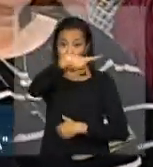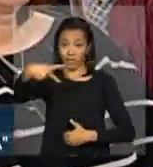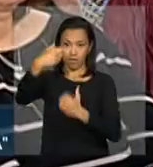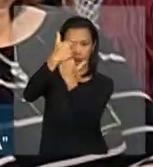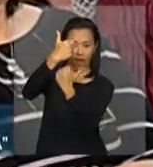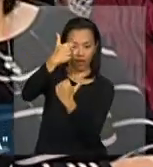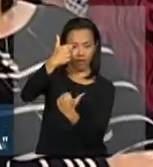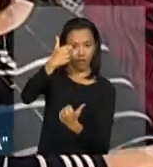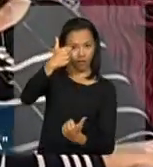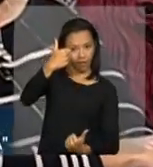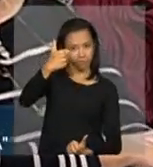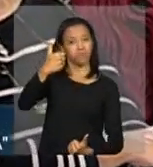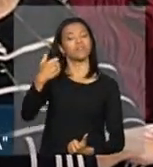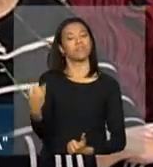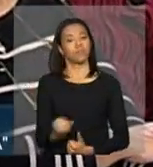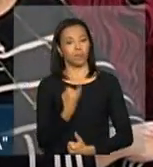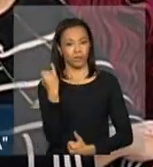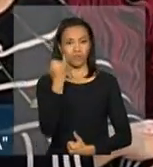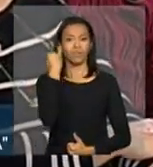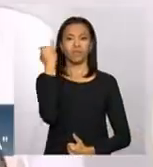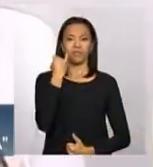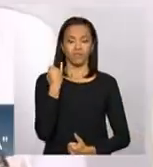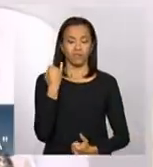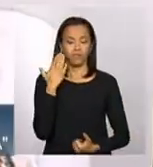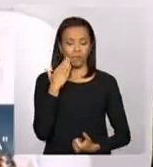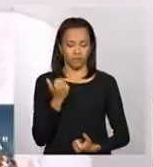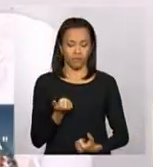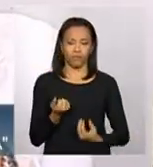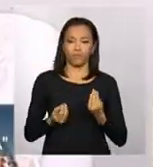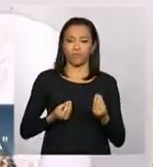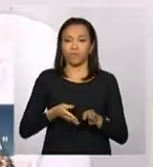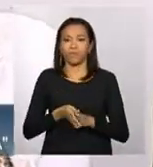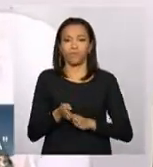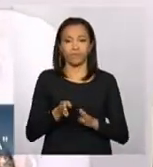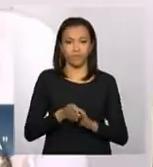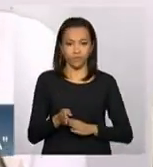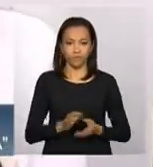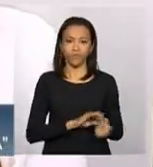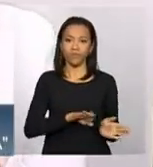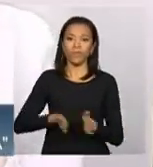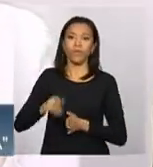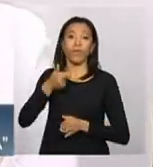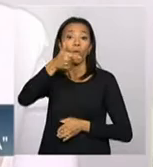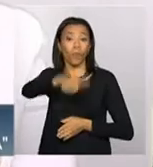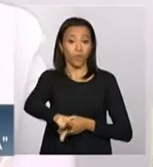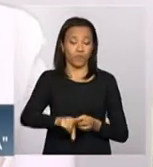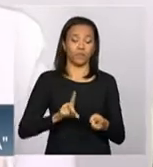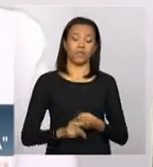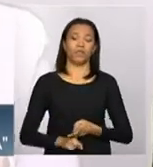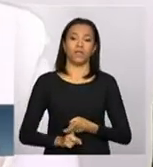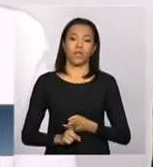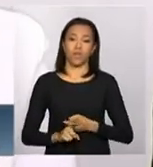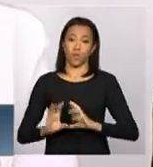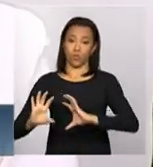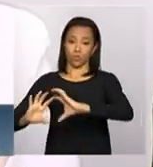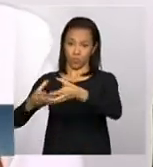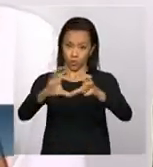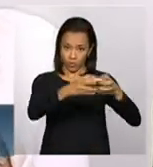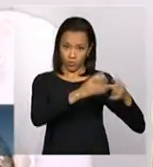nenhuma. A outra questão, que é a questão, os partidos têm